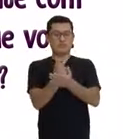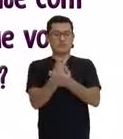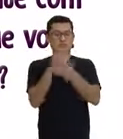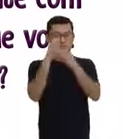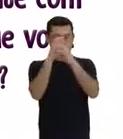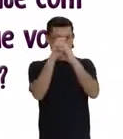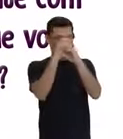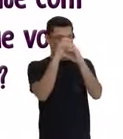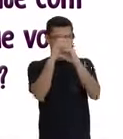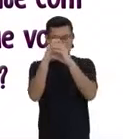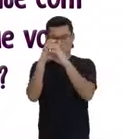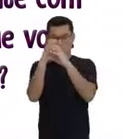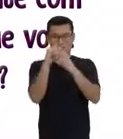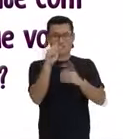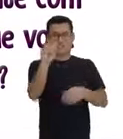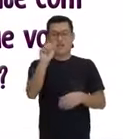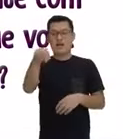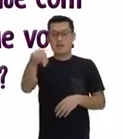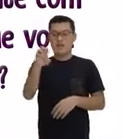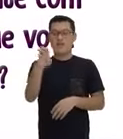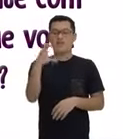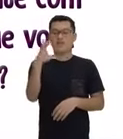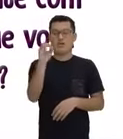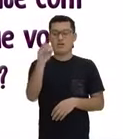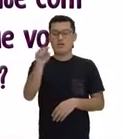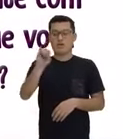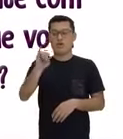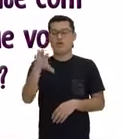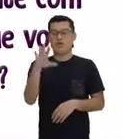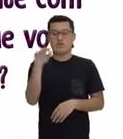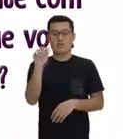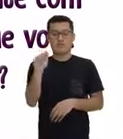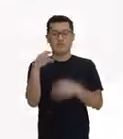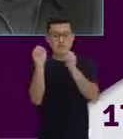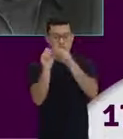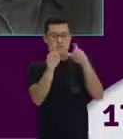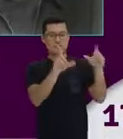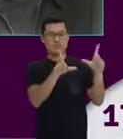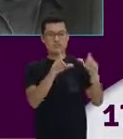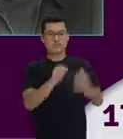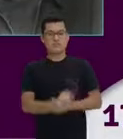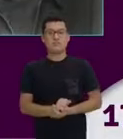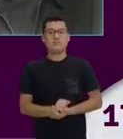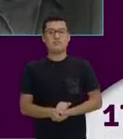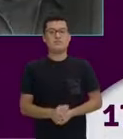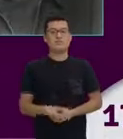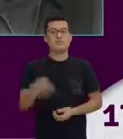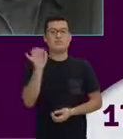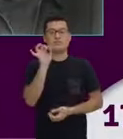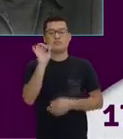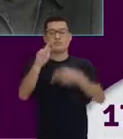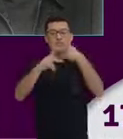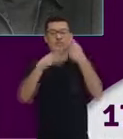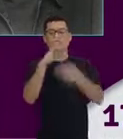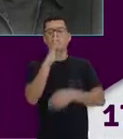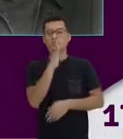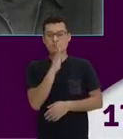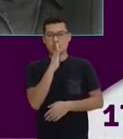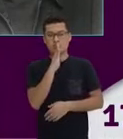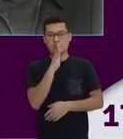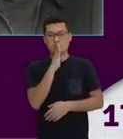uma câmara anecoica Então antes disso acompanhe comigo a próxima cartela quem falou sobre o silêncio